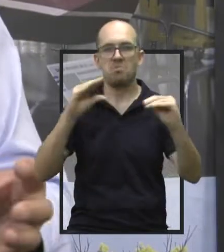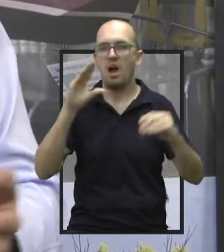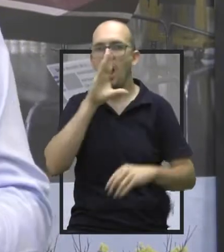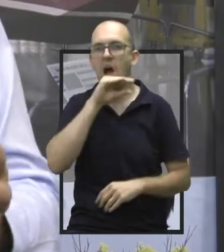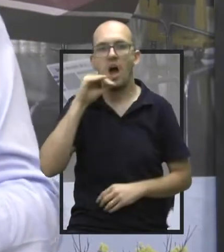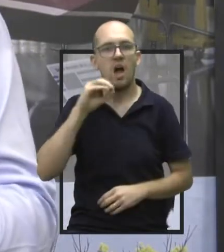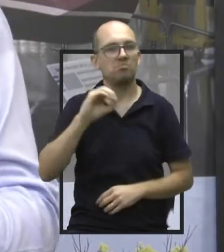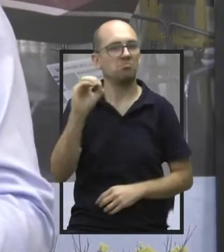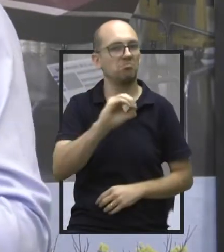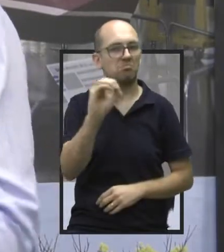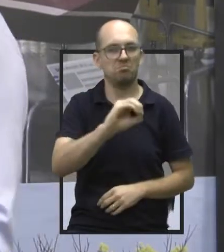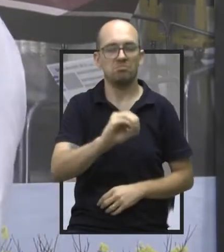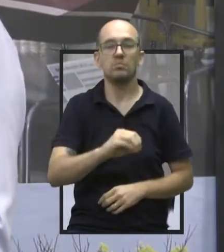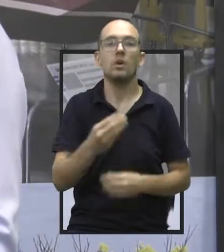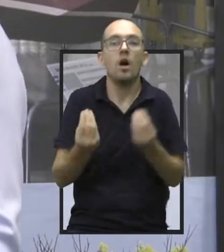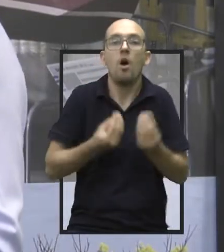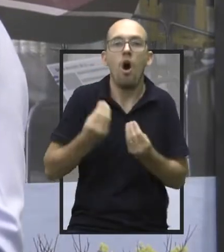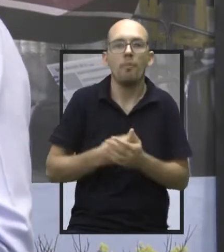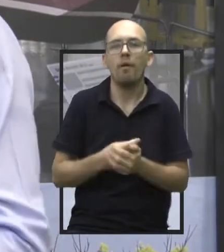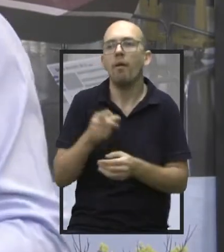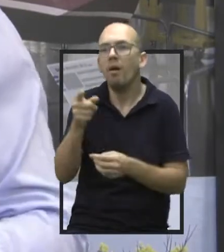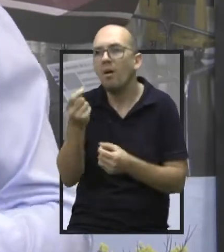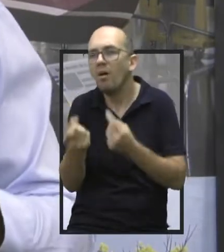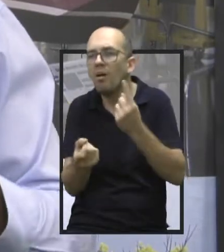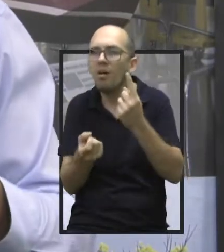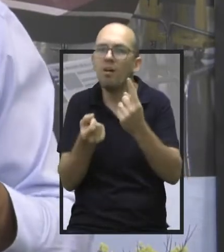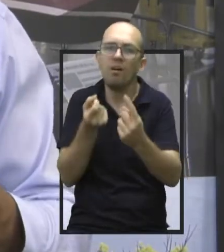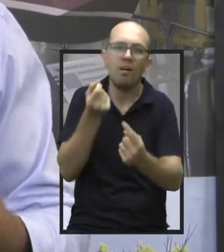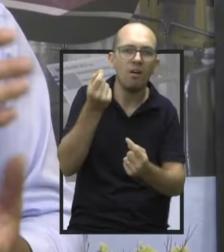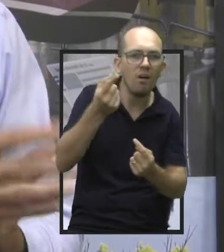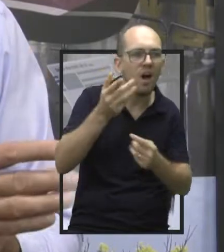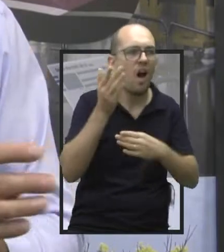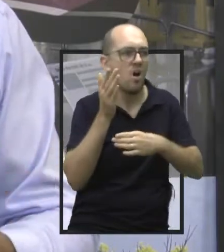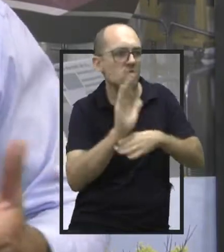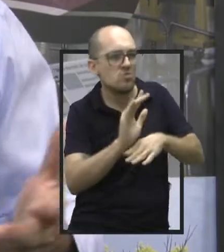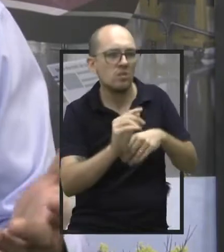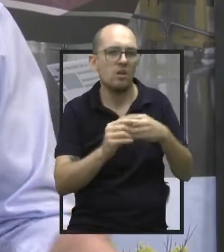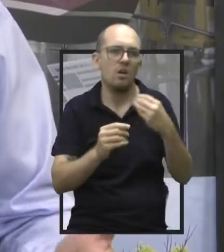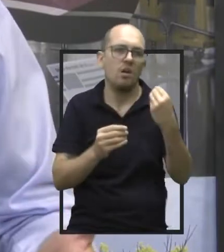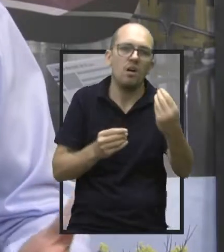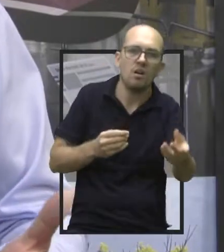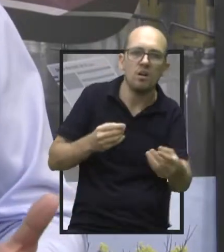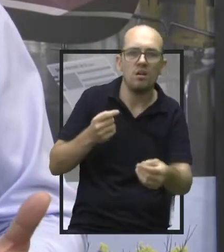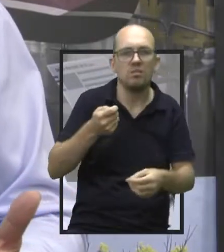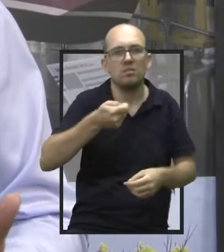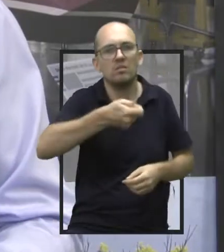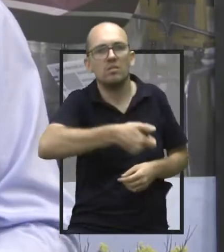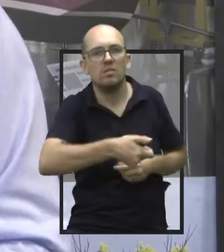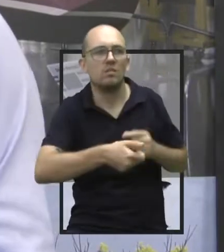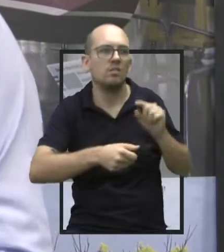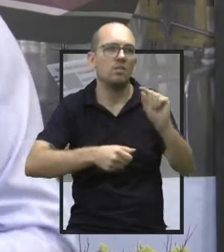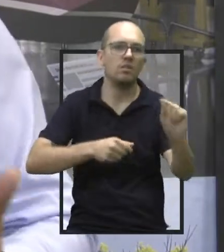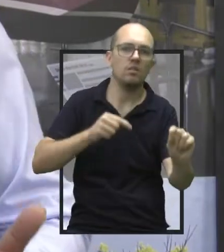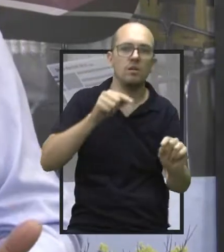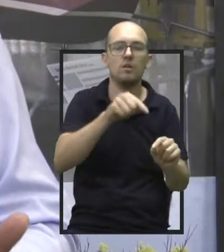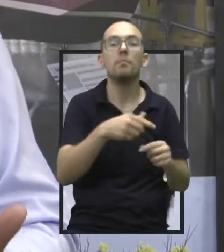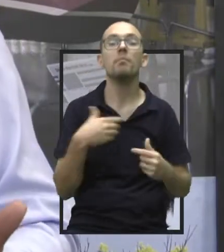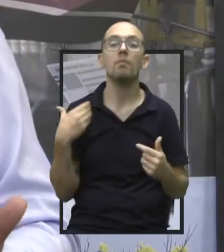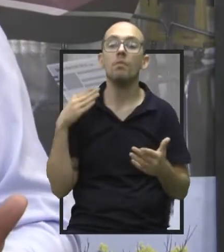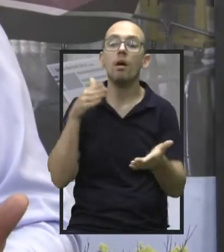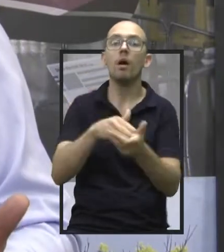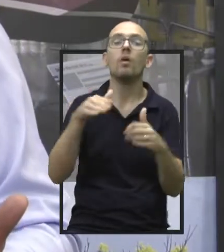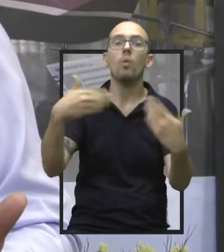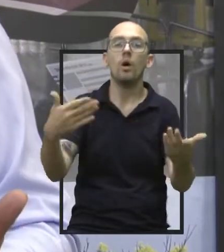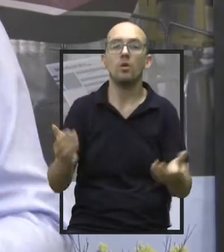E quem está vivendo do quê? De ajuda. Ajuda de populares, de cidadãos. Até quando vai